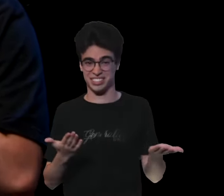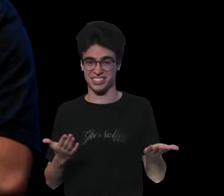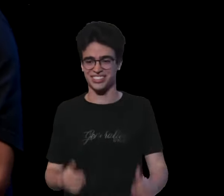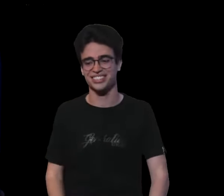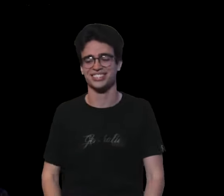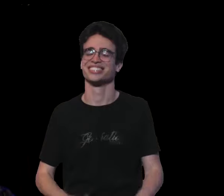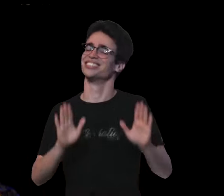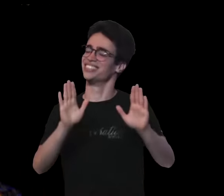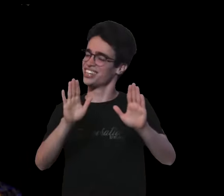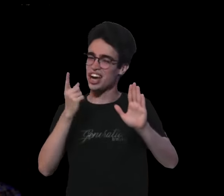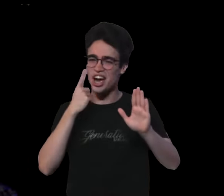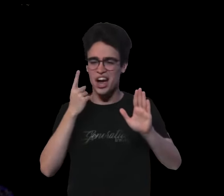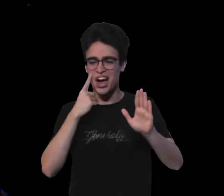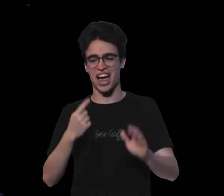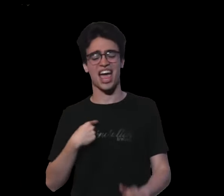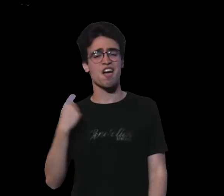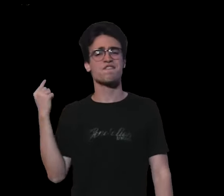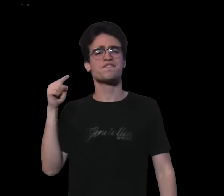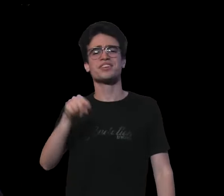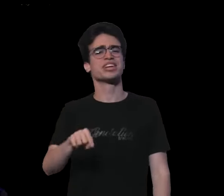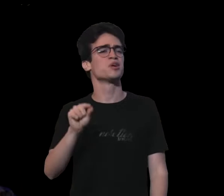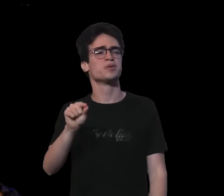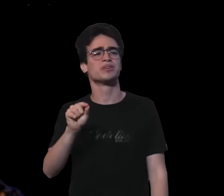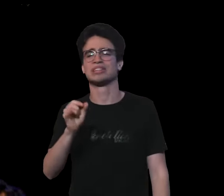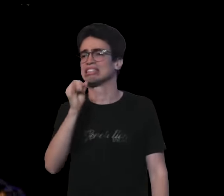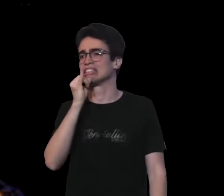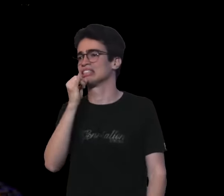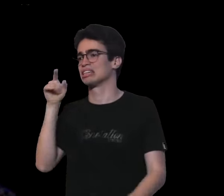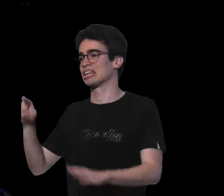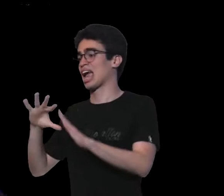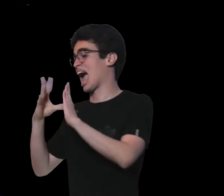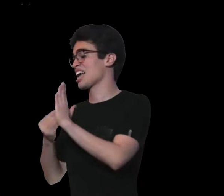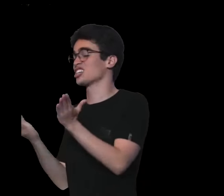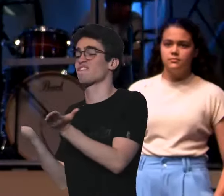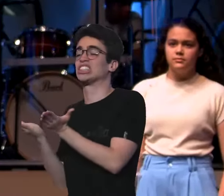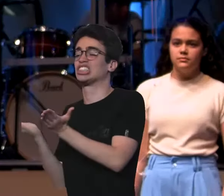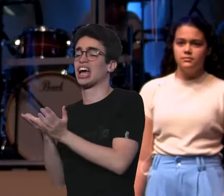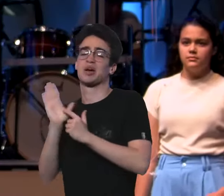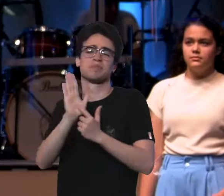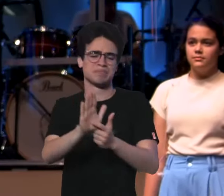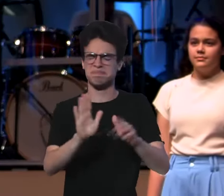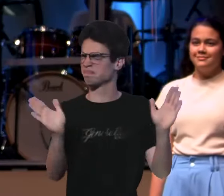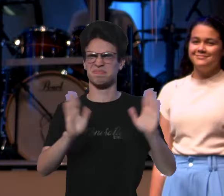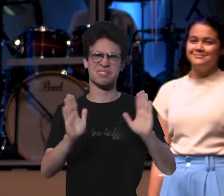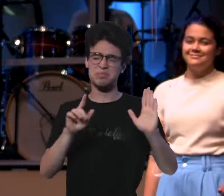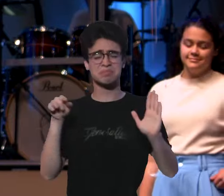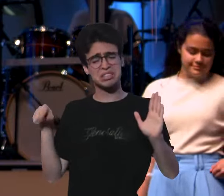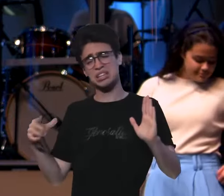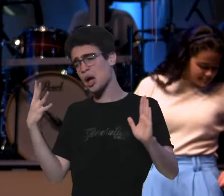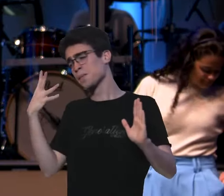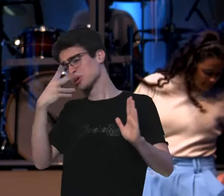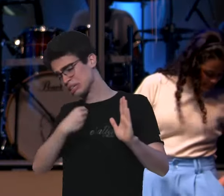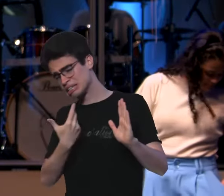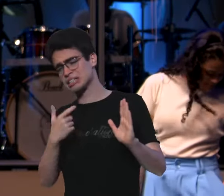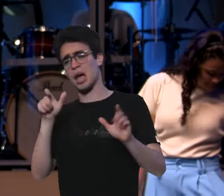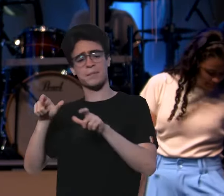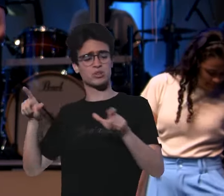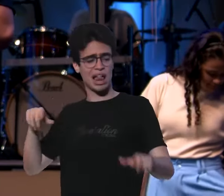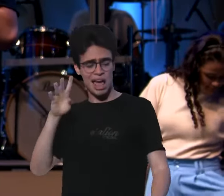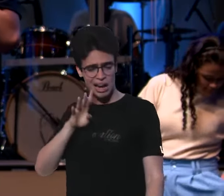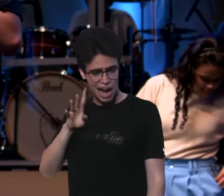Deixa eu te contar uma coisa, eu não vim te apresentar a igreja evangélica. Ela é bonita, as pessoas são legais,